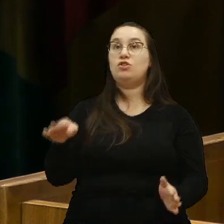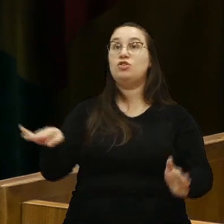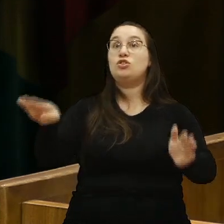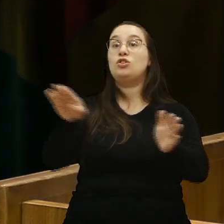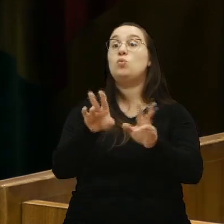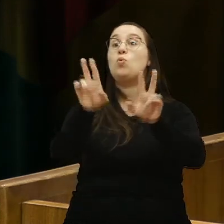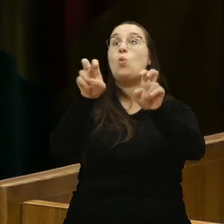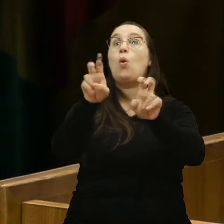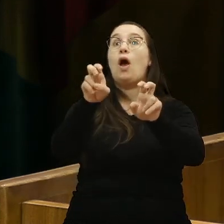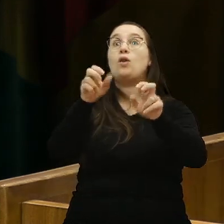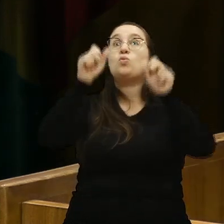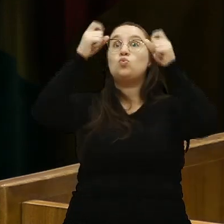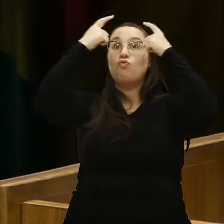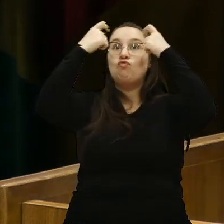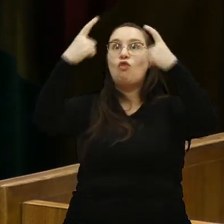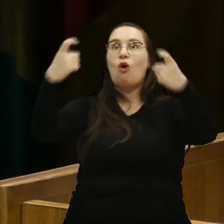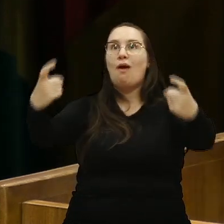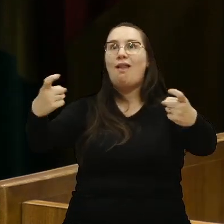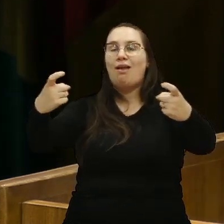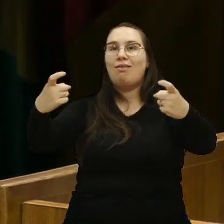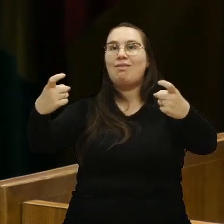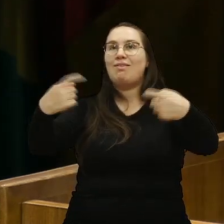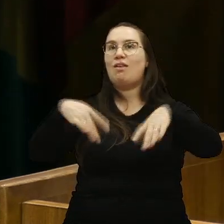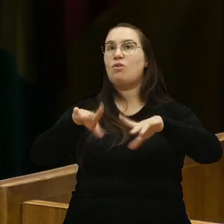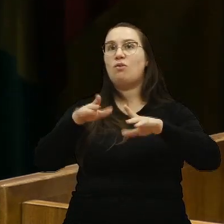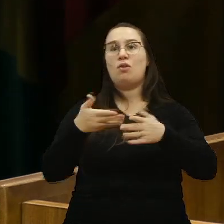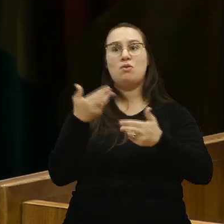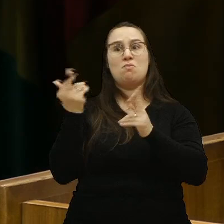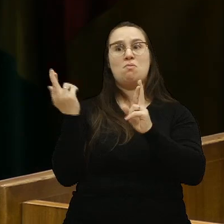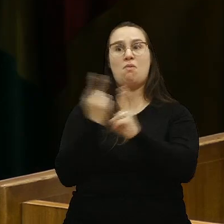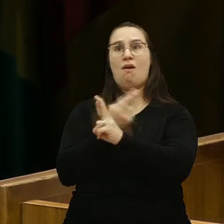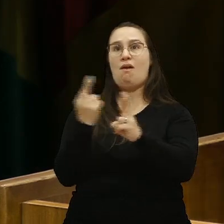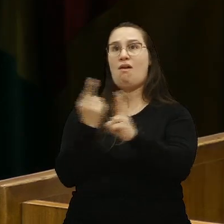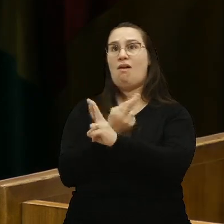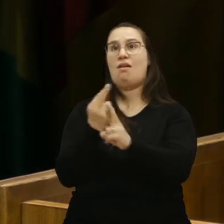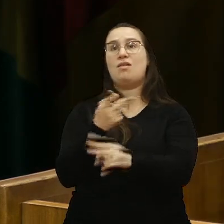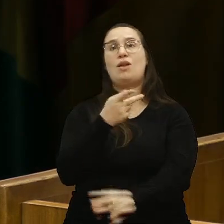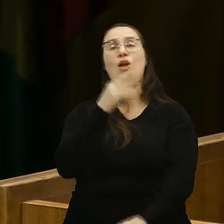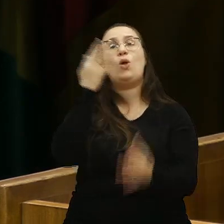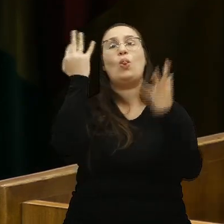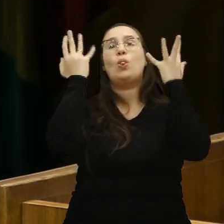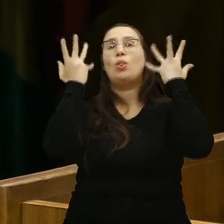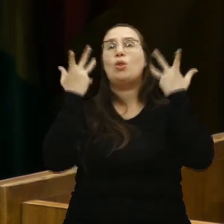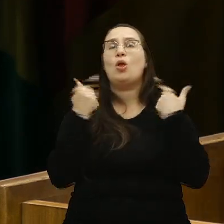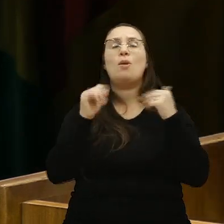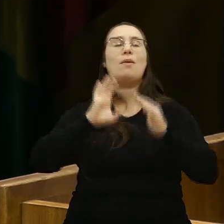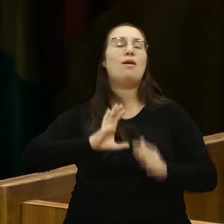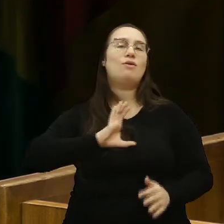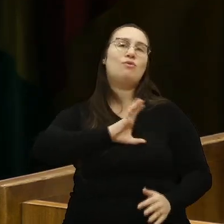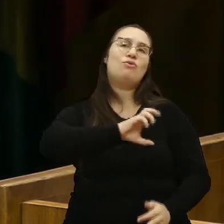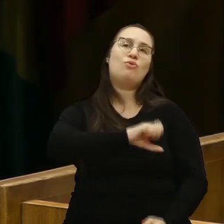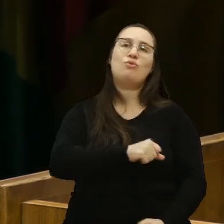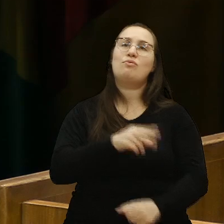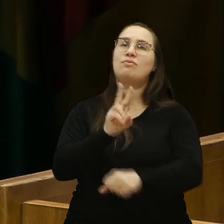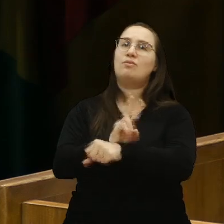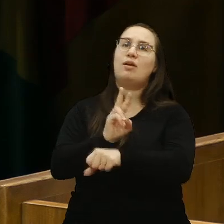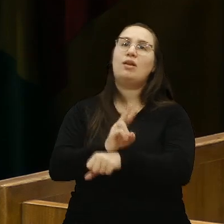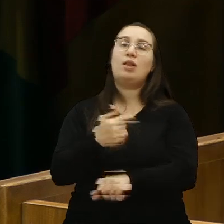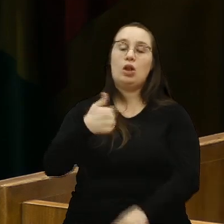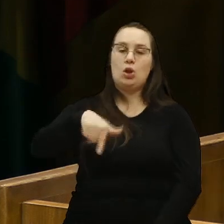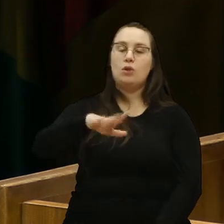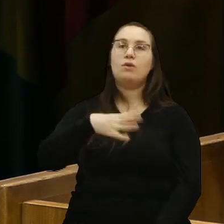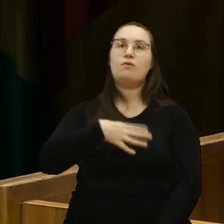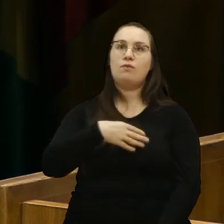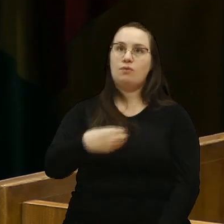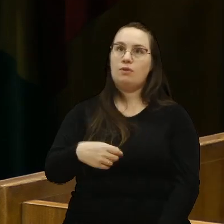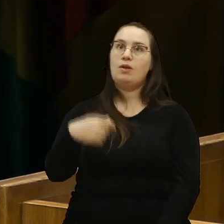cheguei na violência. Eu estou falando numa relação normal, de cuidar, de amar, porque a gente que tem filhos sabe que,